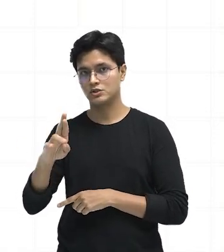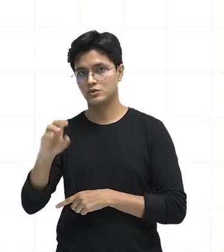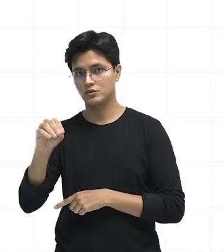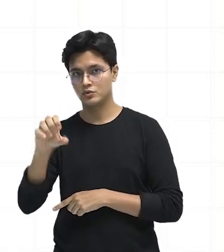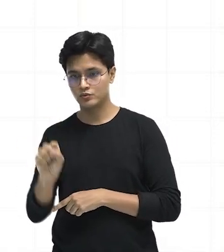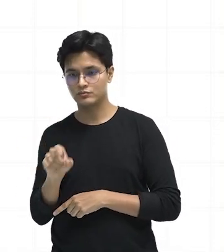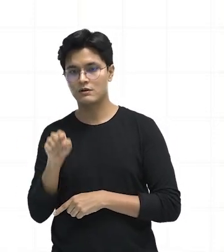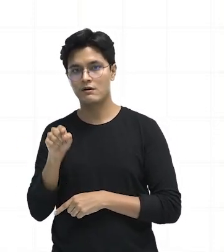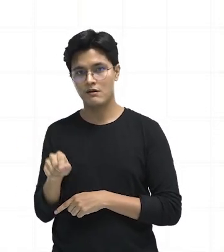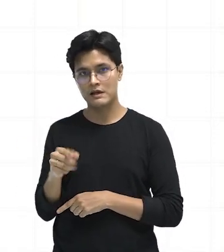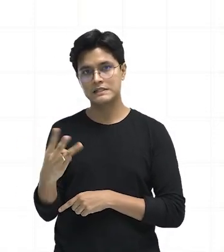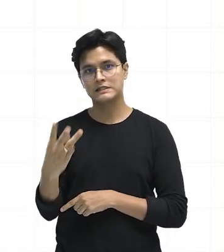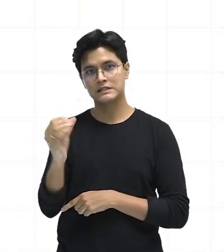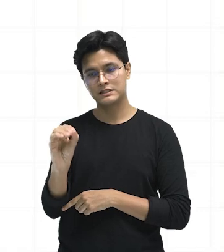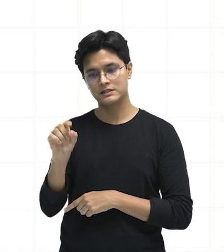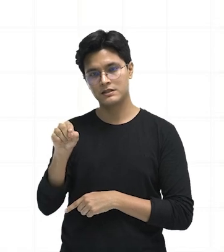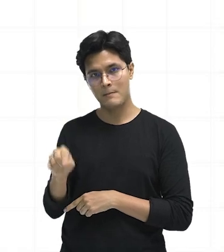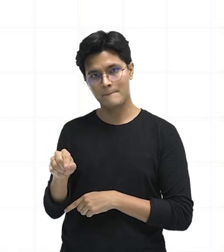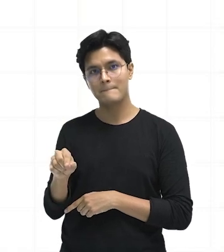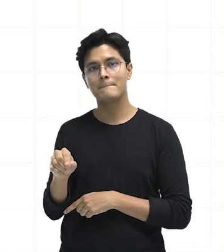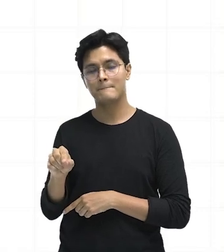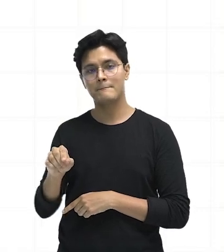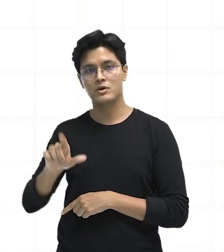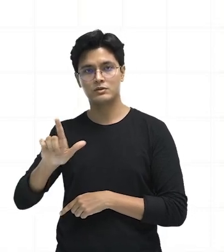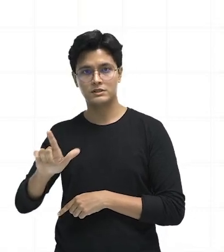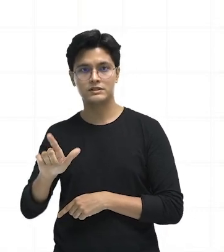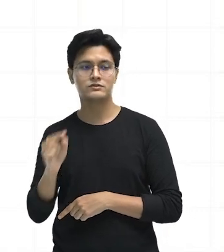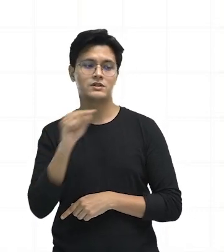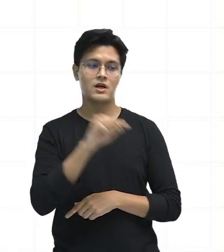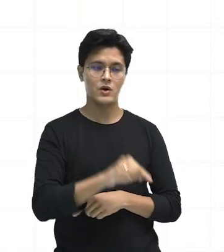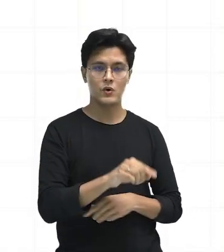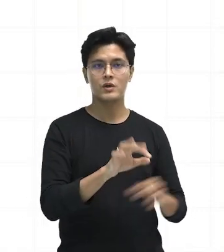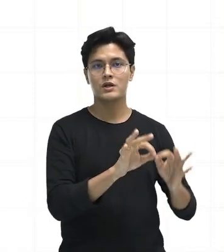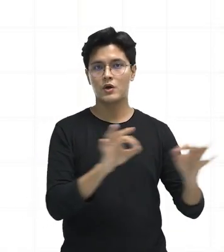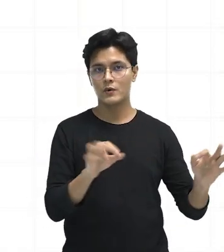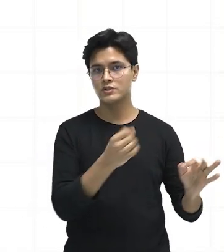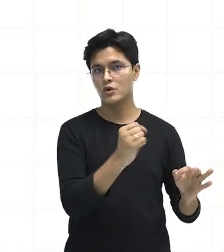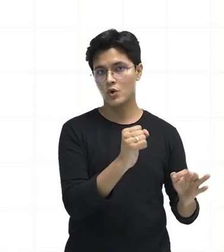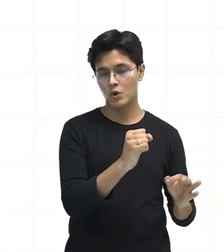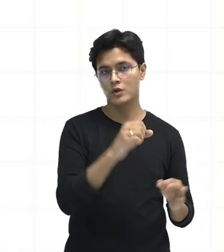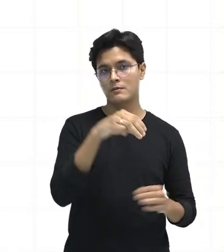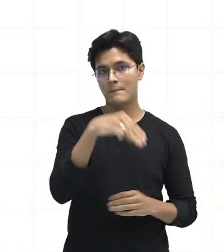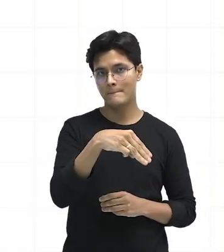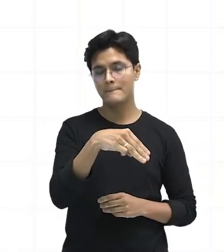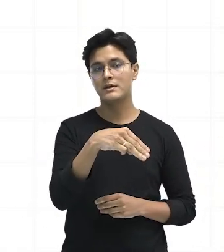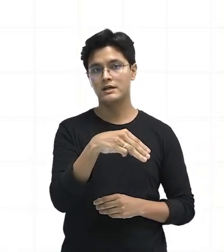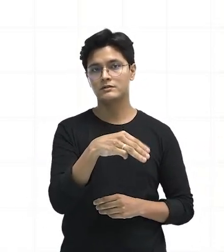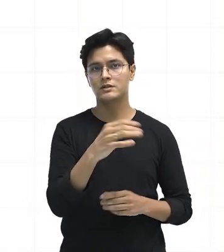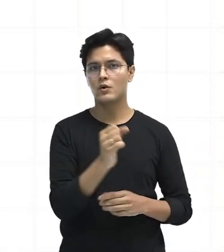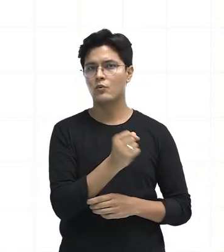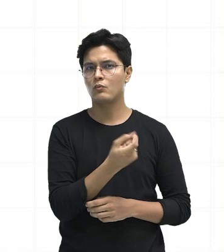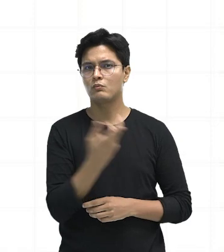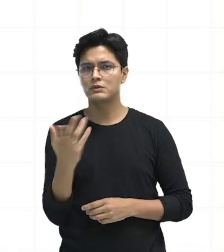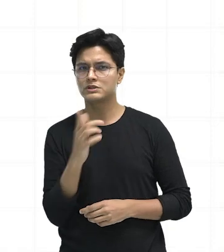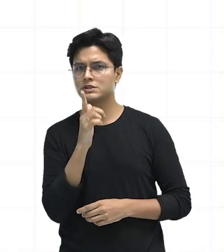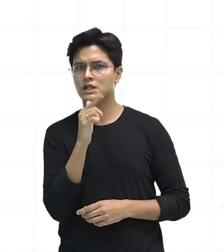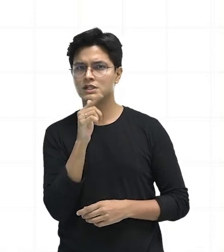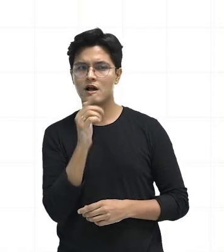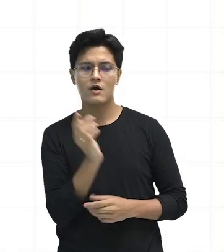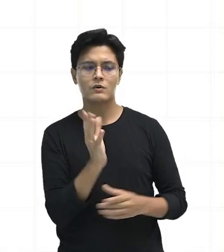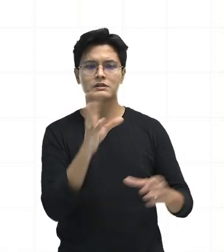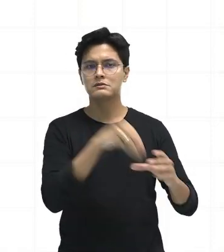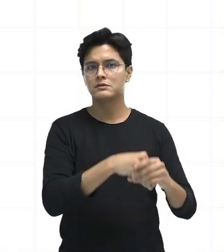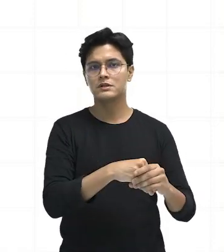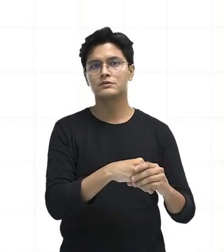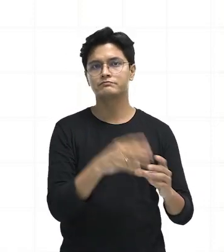30.000 litros. A outra tem 8 metros de comprimento e eu não sei qual a quantidade de litros que cabe nela. É justamente